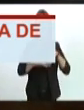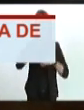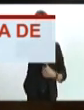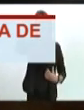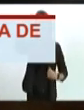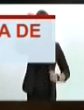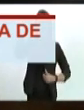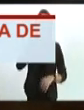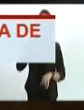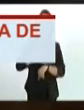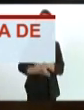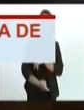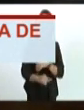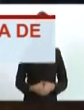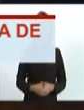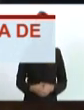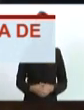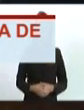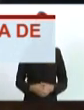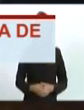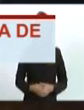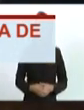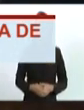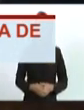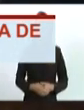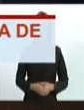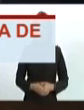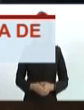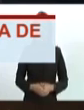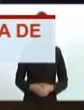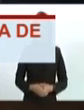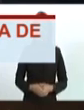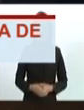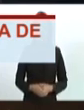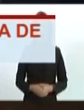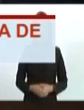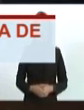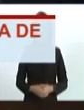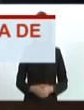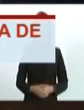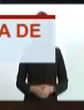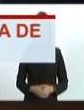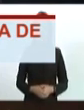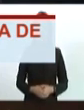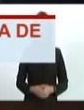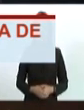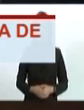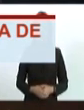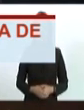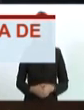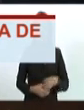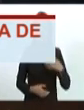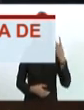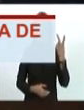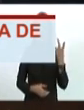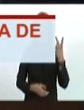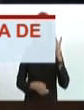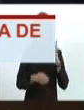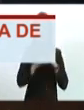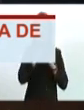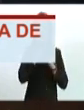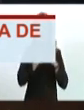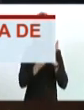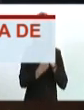eletronicamente no sistema do STF a decisão de Barroso foi tomada no último sábado dia 11 de dezembro e